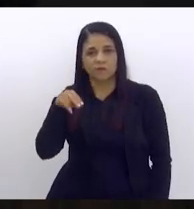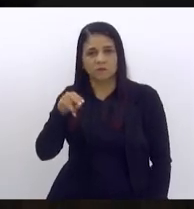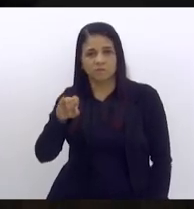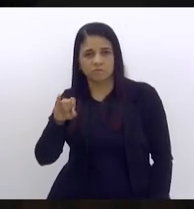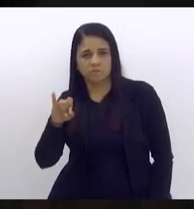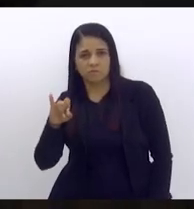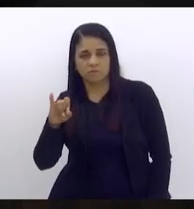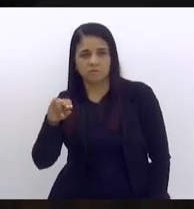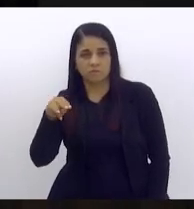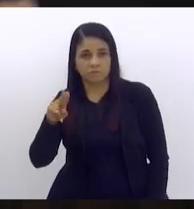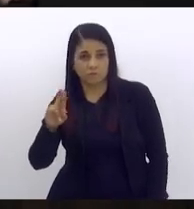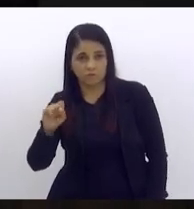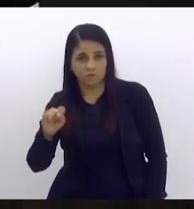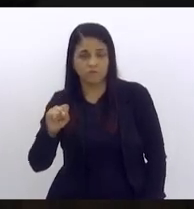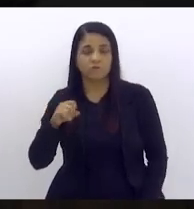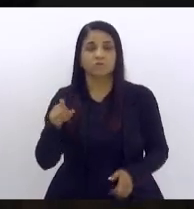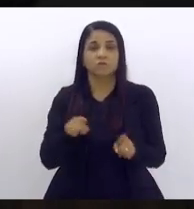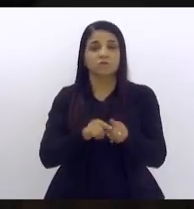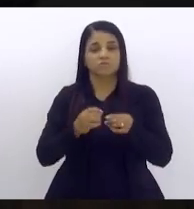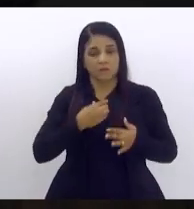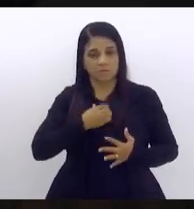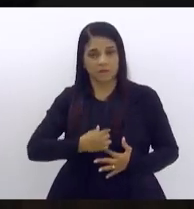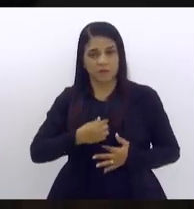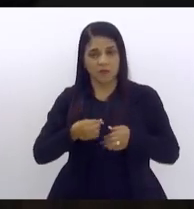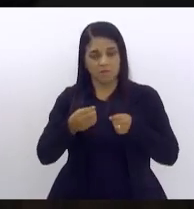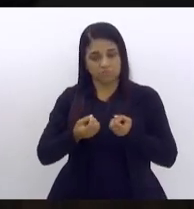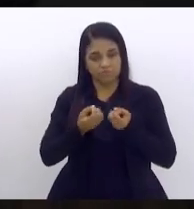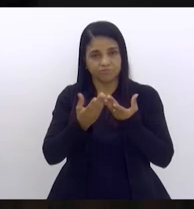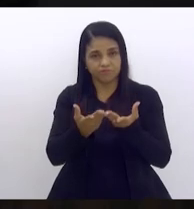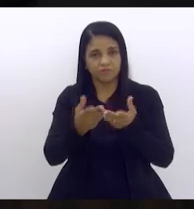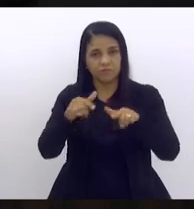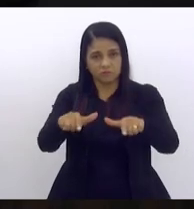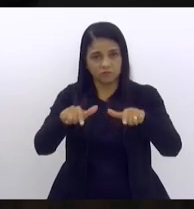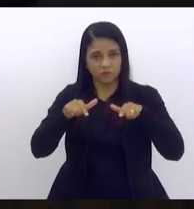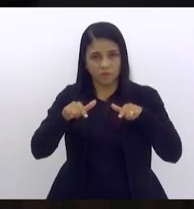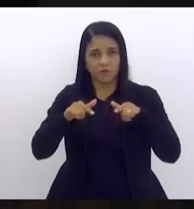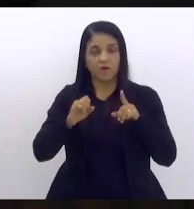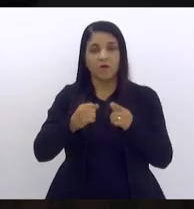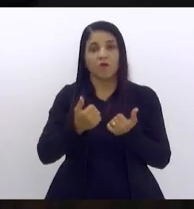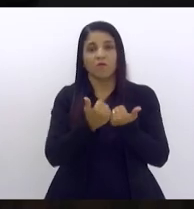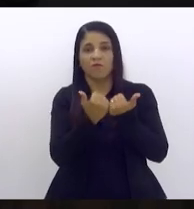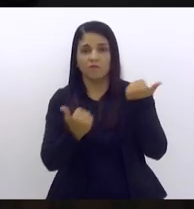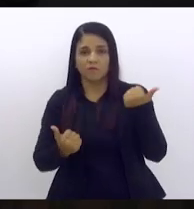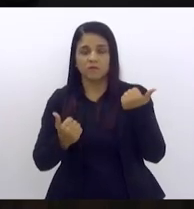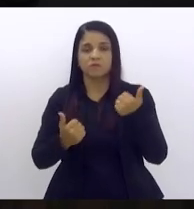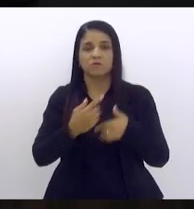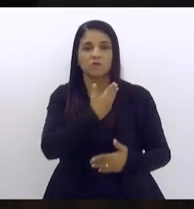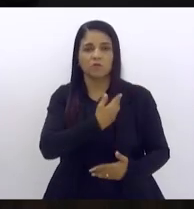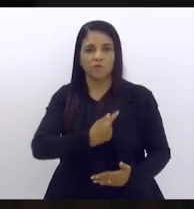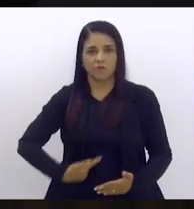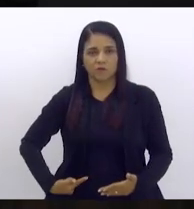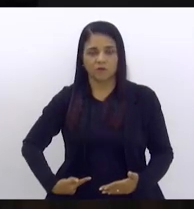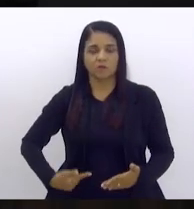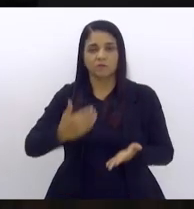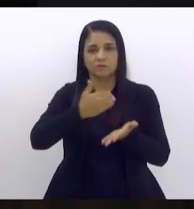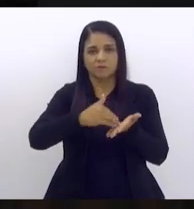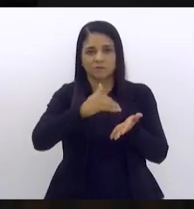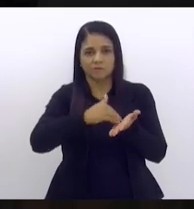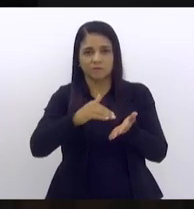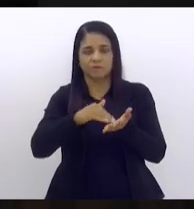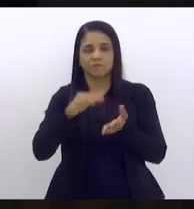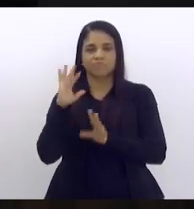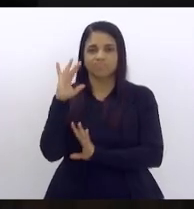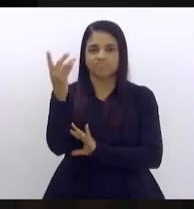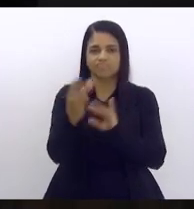Cozzolino, que concede a medalha Tiradentes e o seu respectivo diploma ao vice-governador do Estado do Rio de Janeiro, secretário de Estado do Meio Ambiente